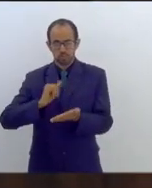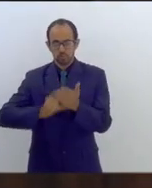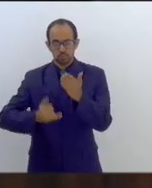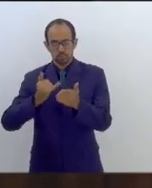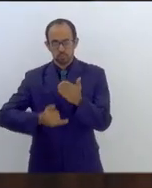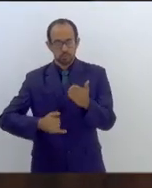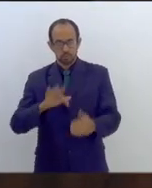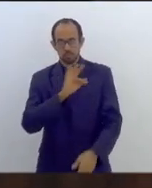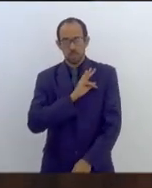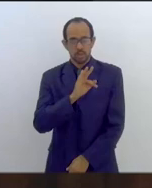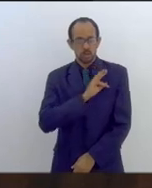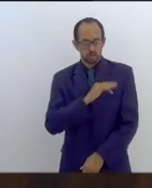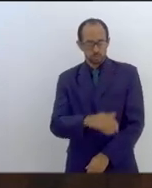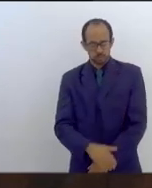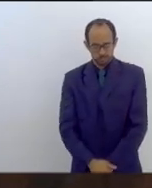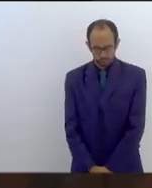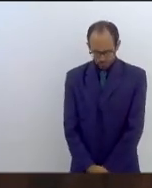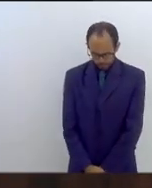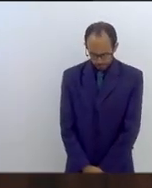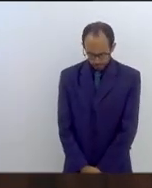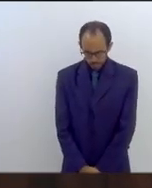Rocha.